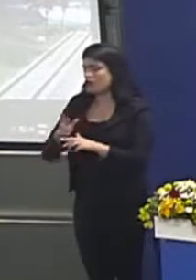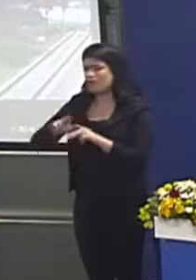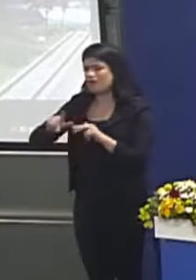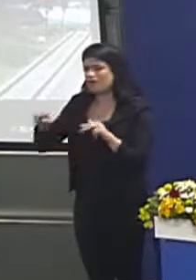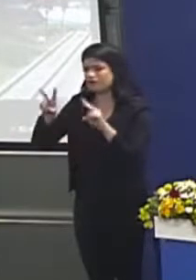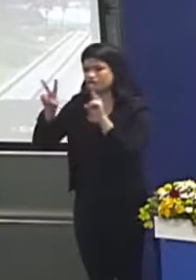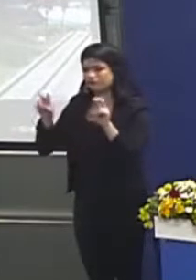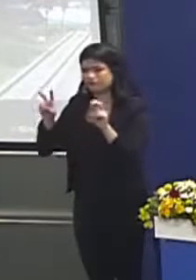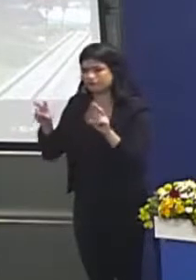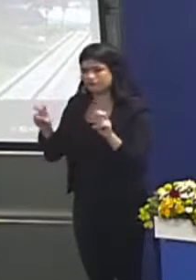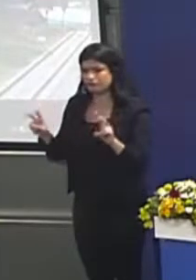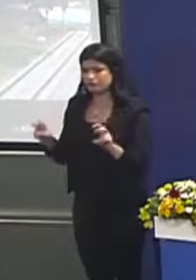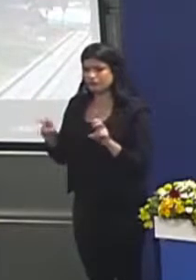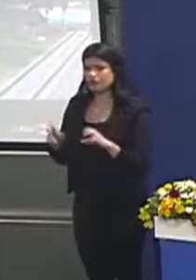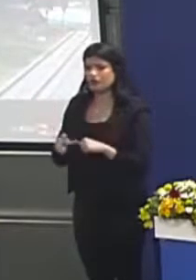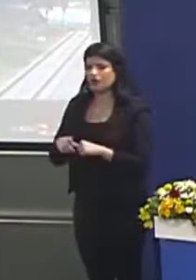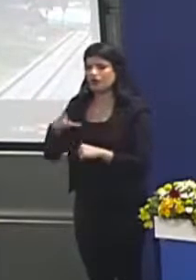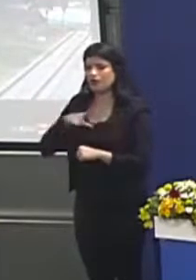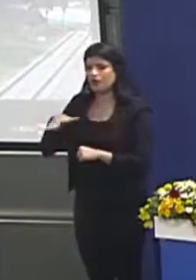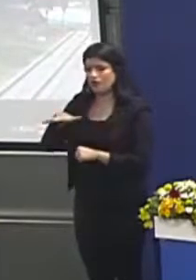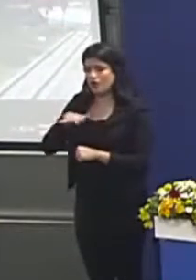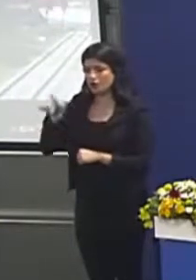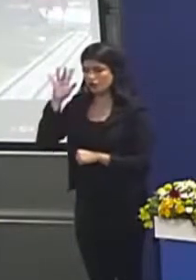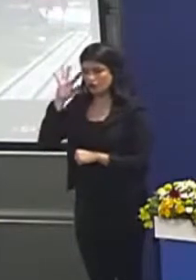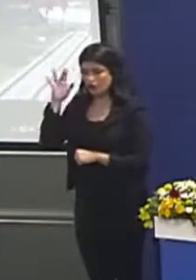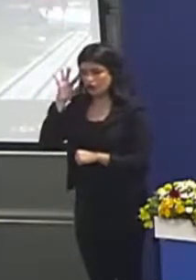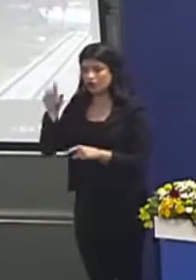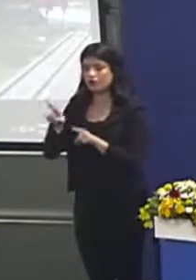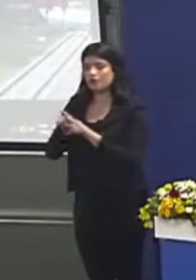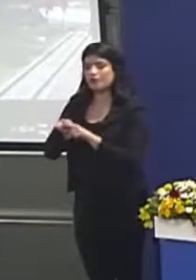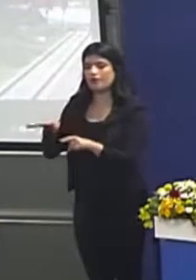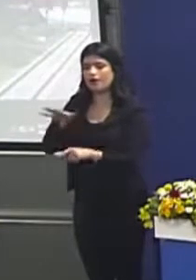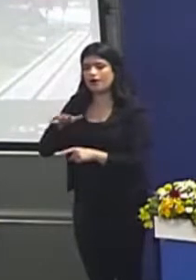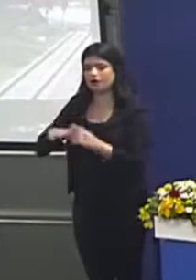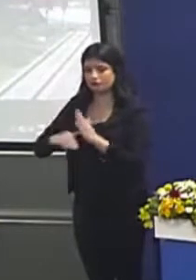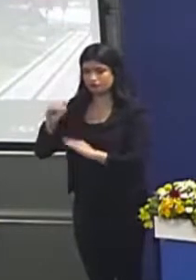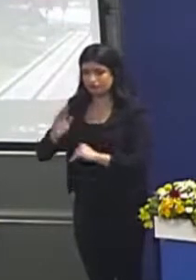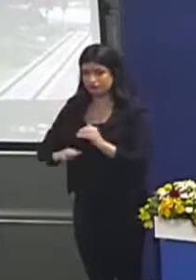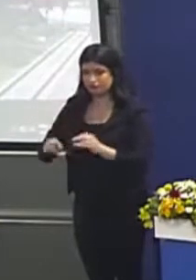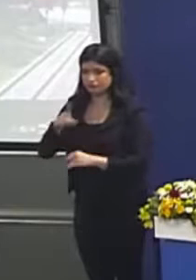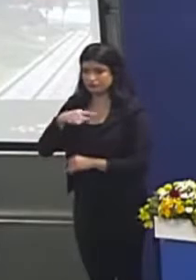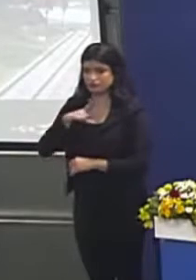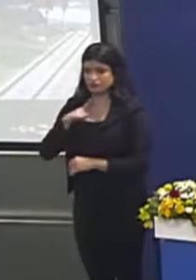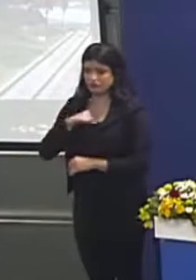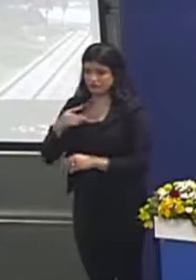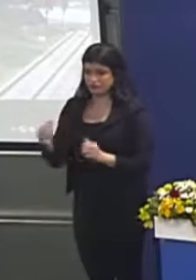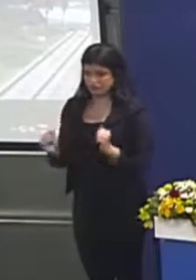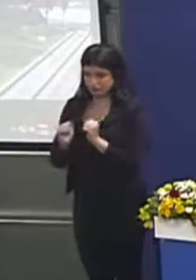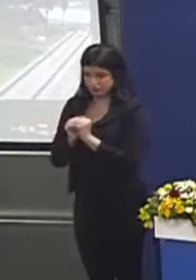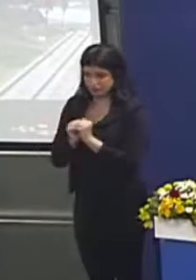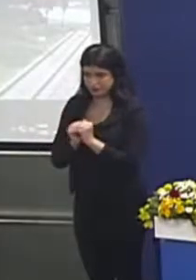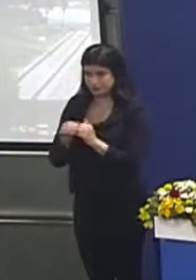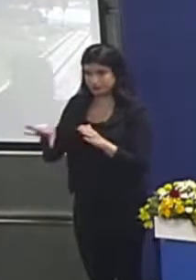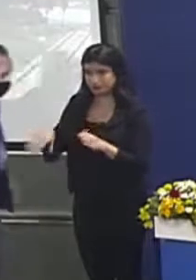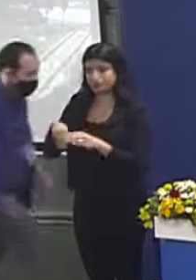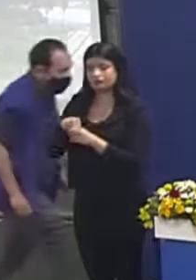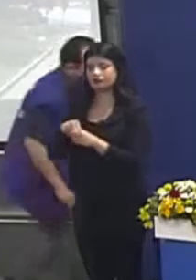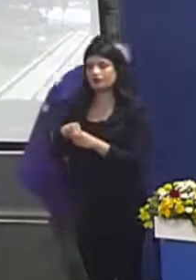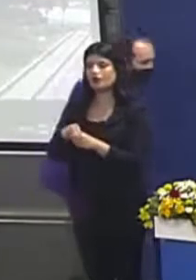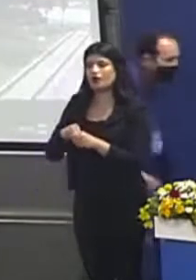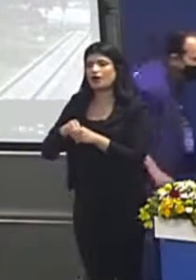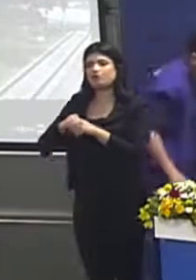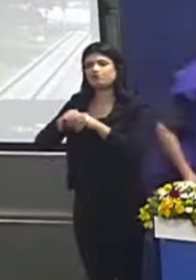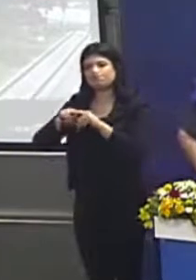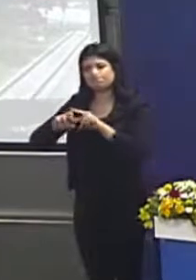variadas temáticas, tanto no campo teórico como nas áreas de atuação em que estamos inseridas. Muitos foram